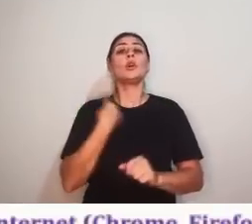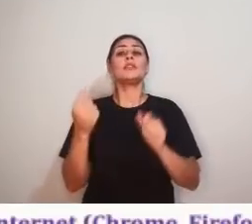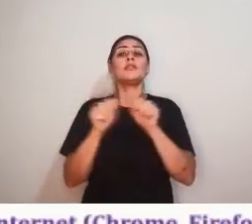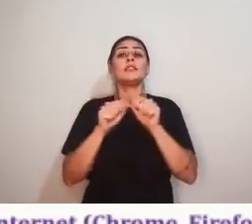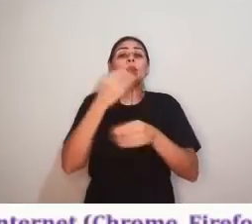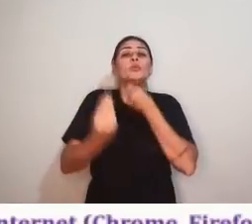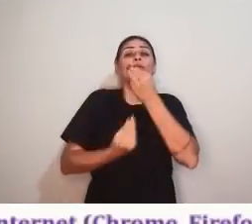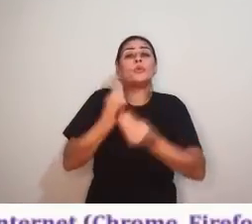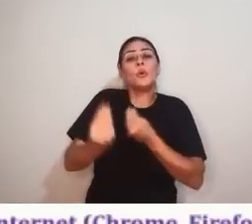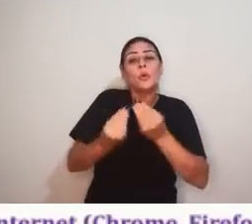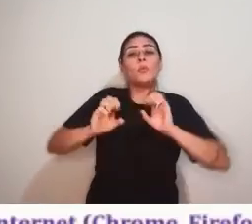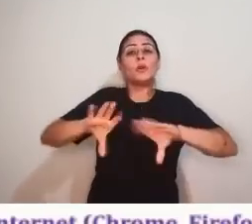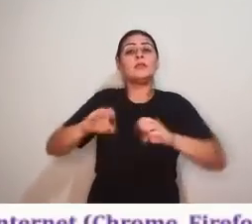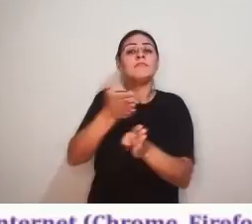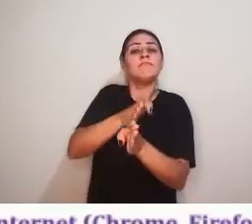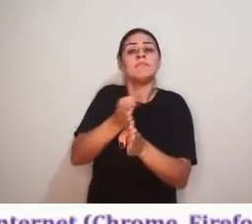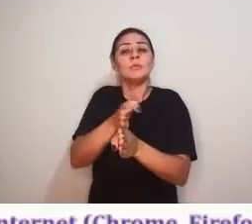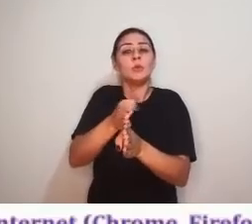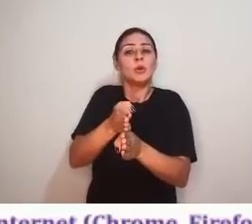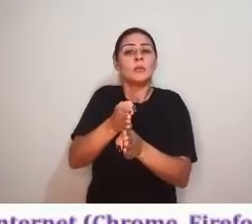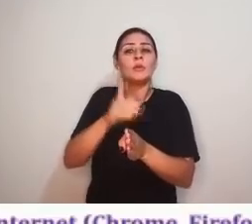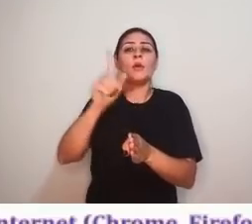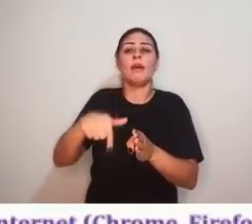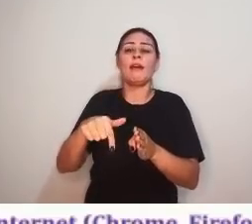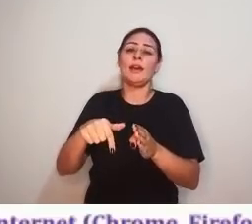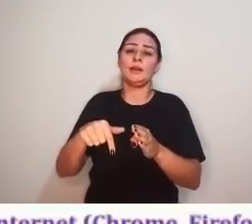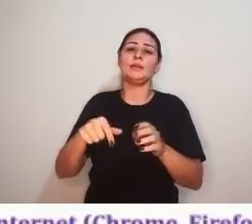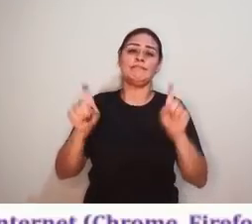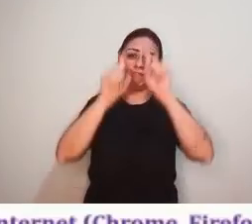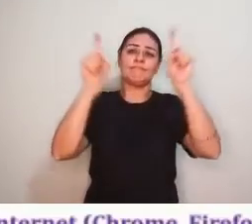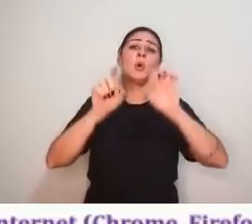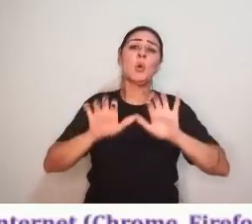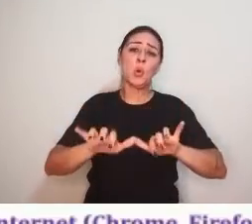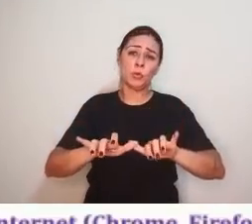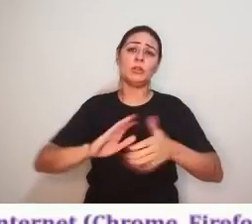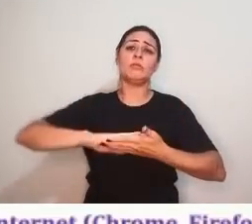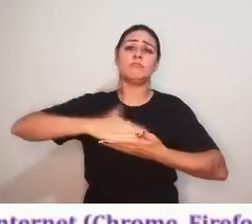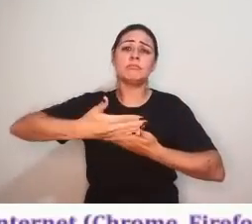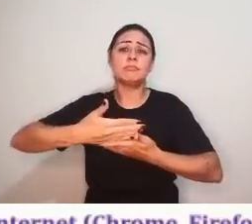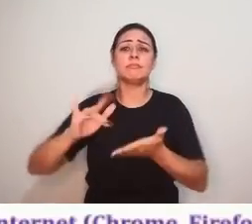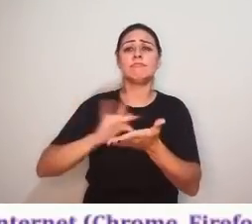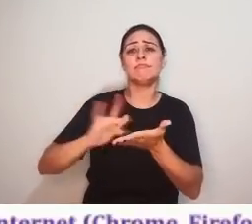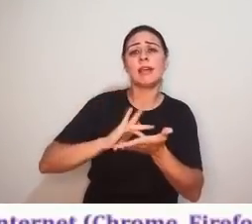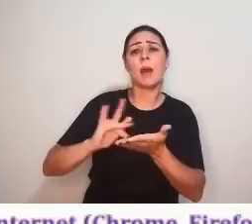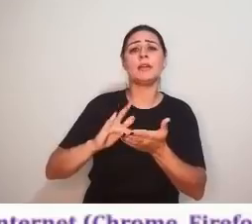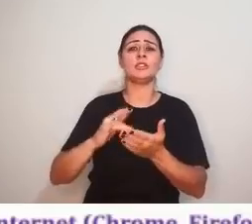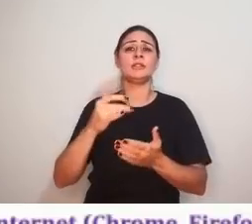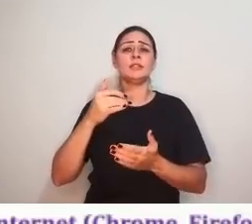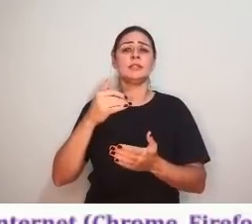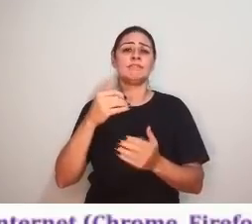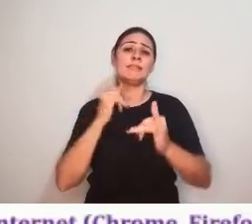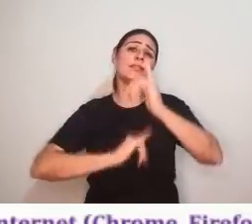para levar a efeito o ensino híbrido na forma que a gente vai aqui discorrer? Sistema de computador, smartphone, tablet e acesso à